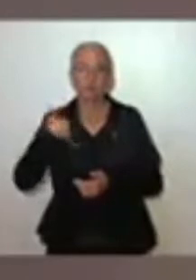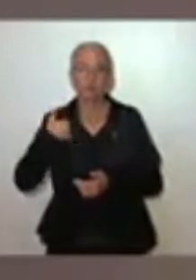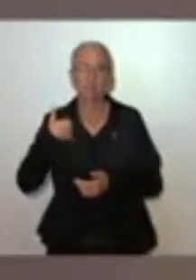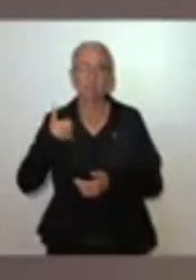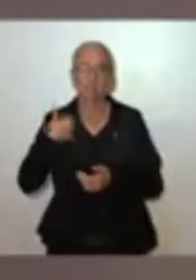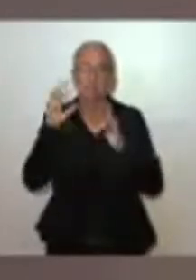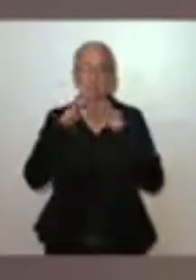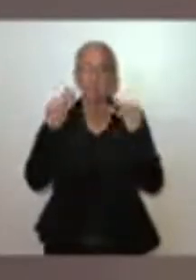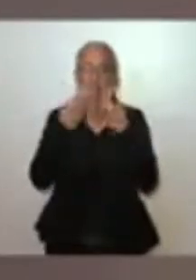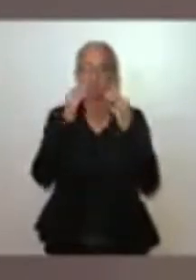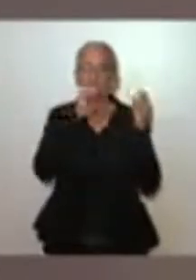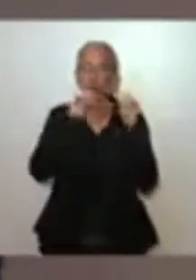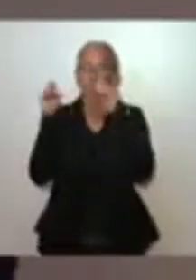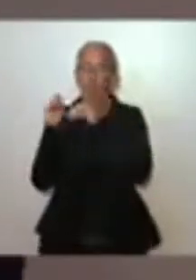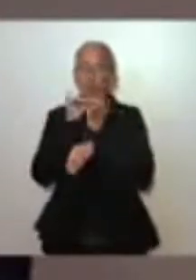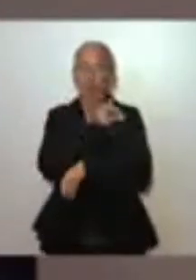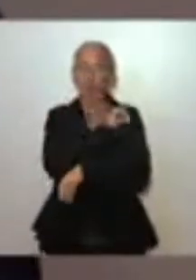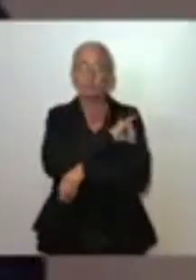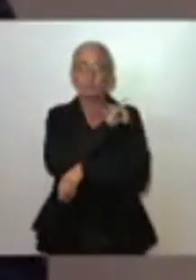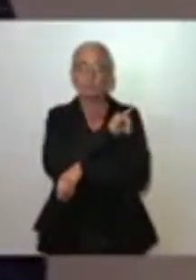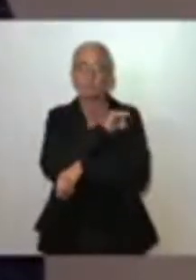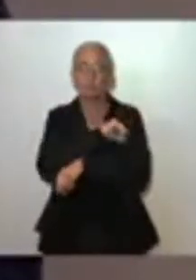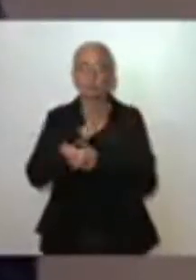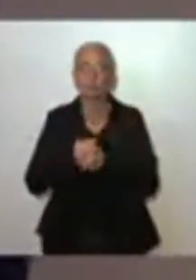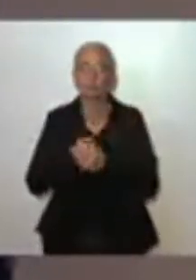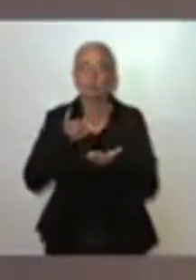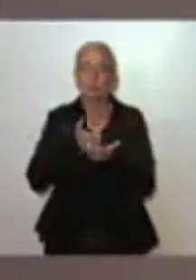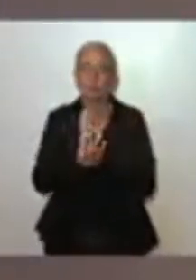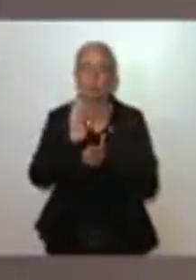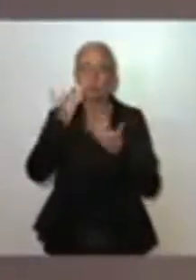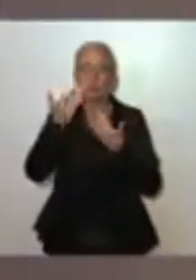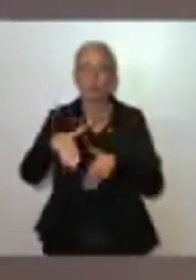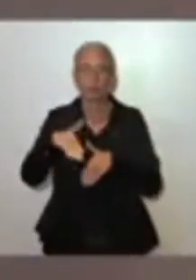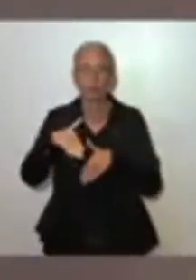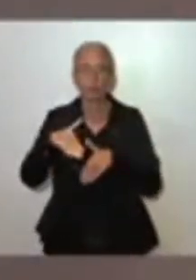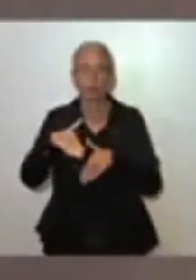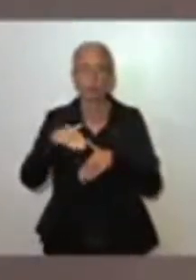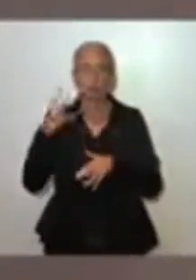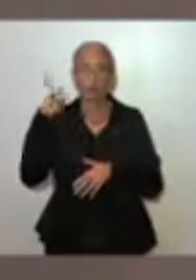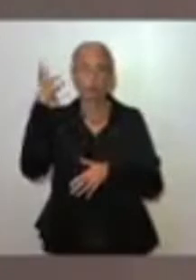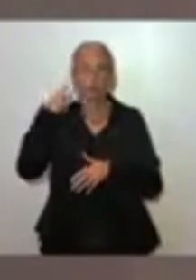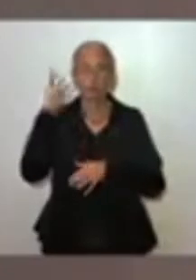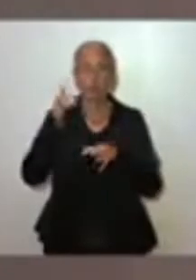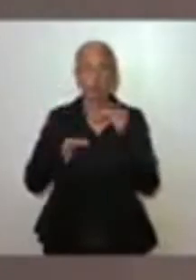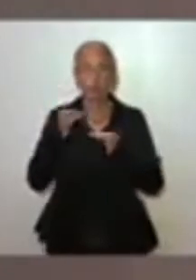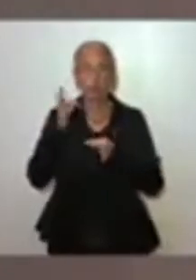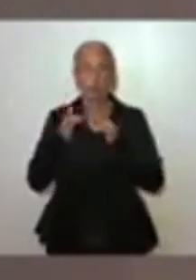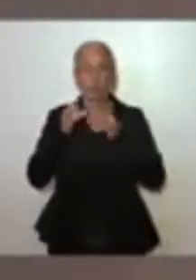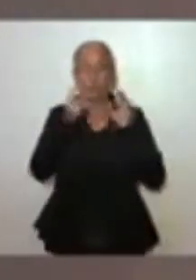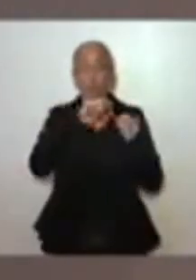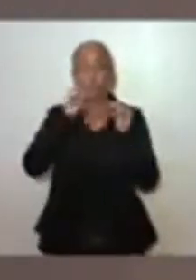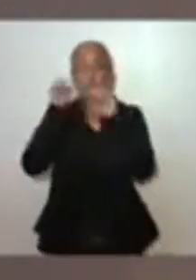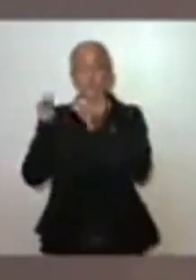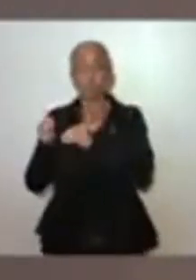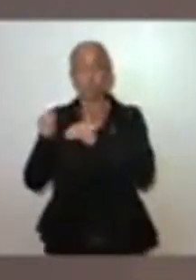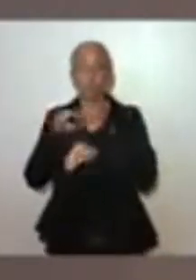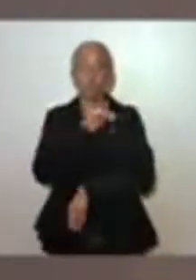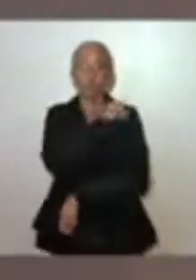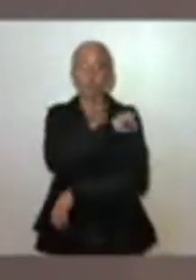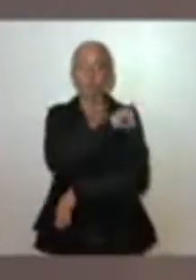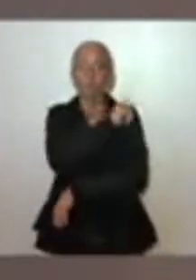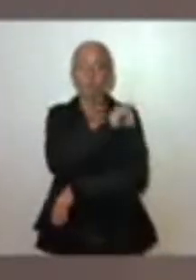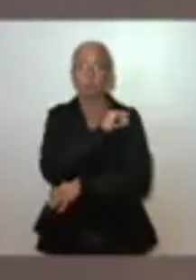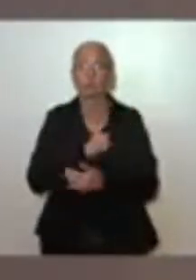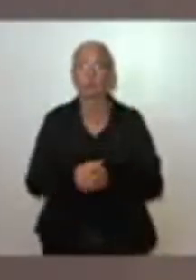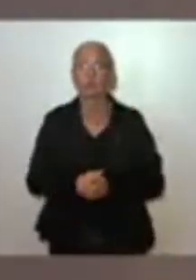família muda para o Rio de Janeiro Meu pai fez um concurso para promotor de justiça e nós mudamos para para o Rio